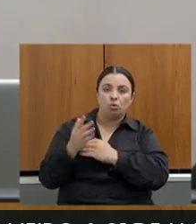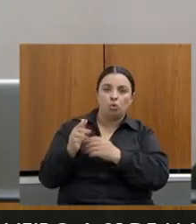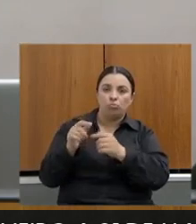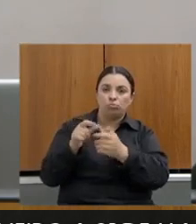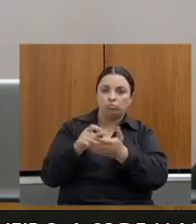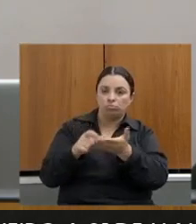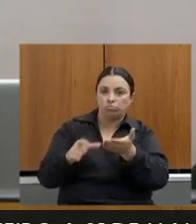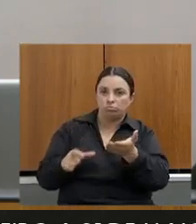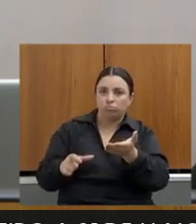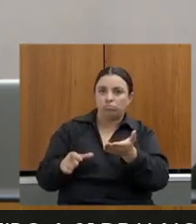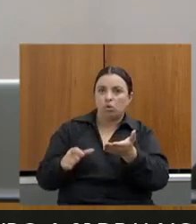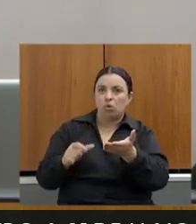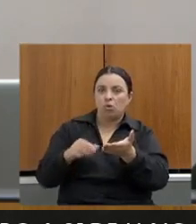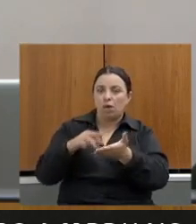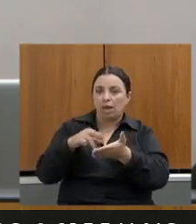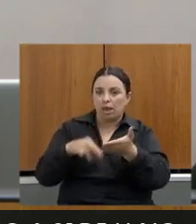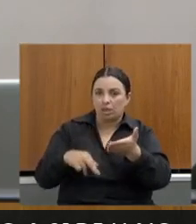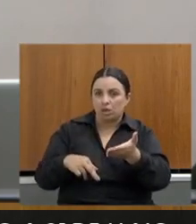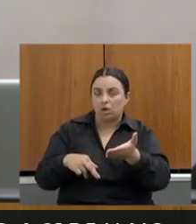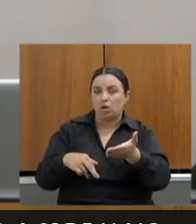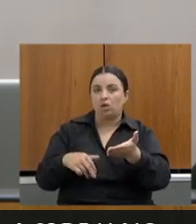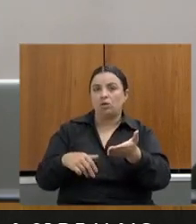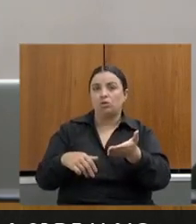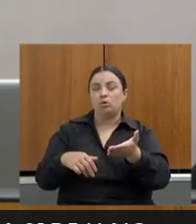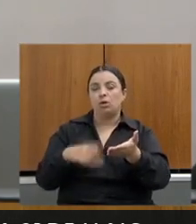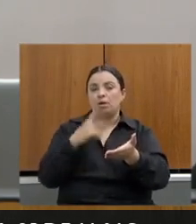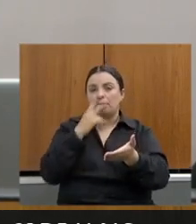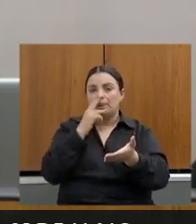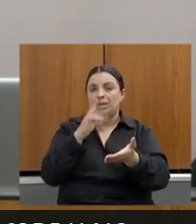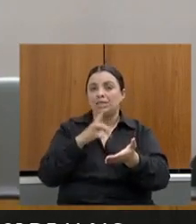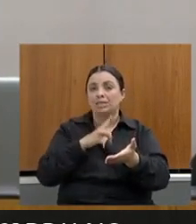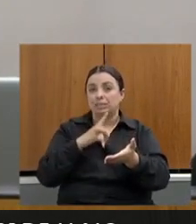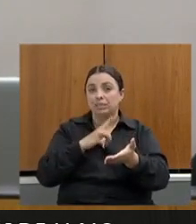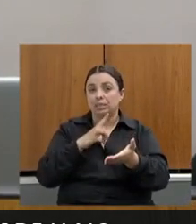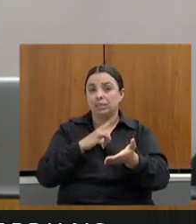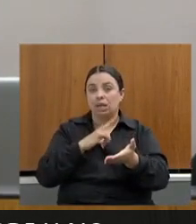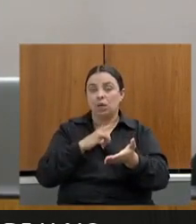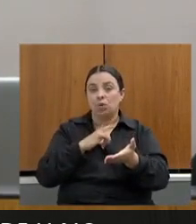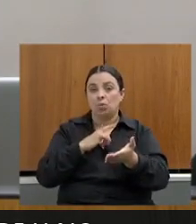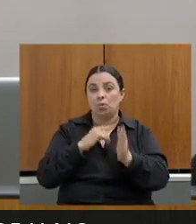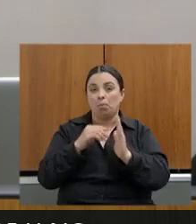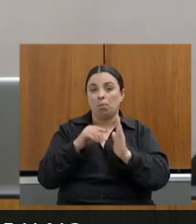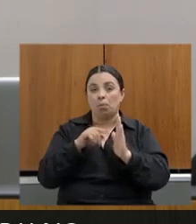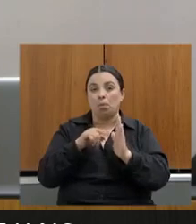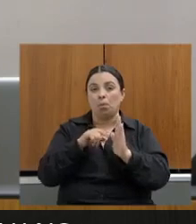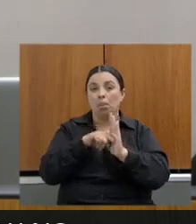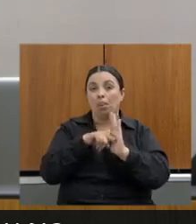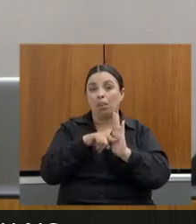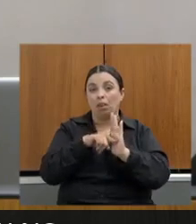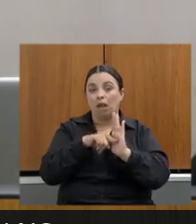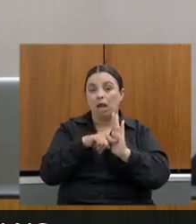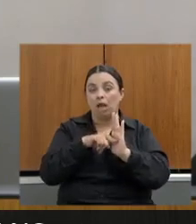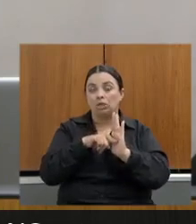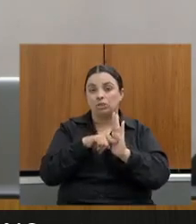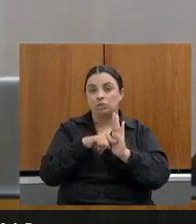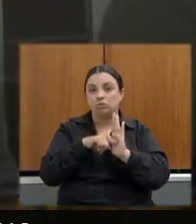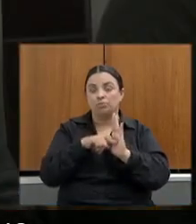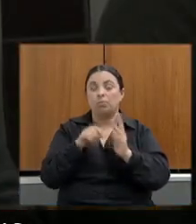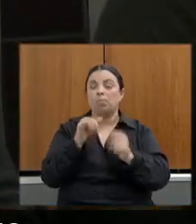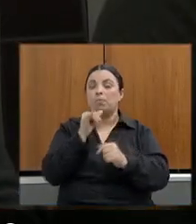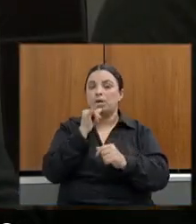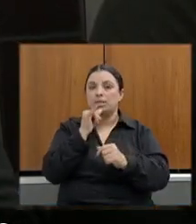aqui uma um déficit que a gente chegou aqui na no efetivo da polícia